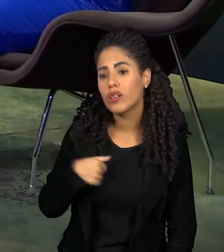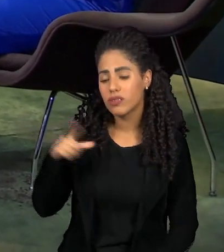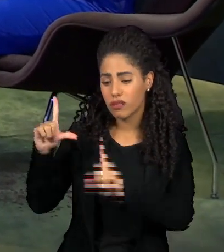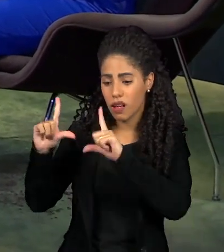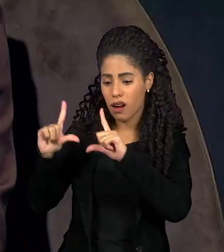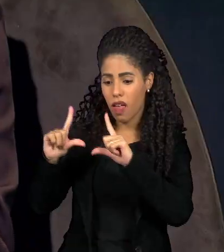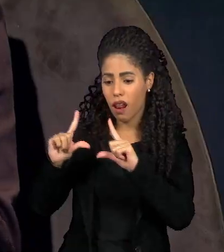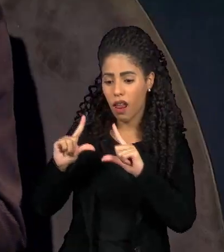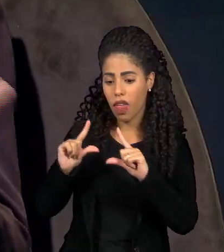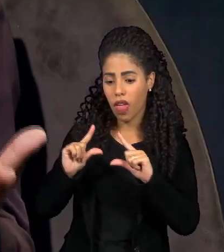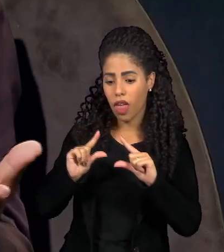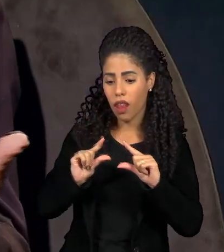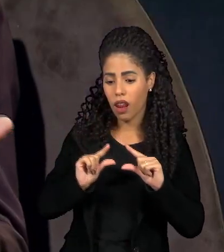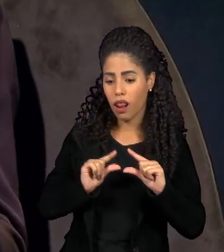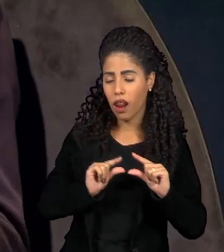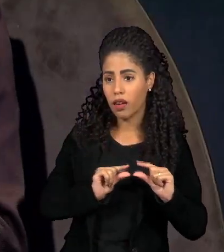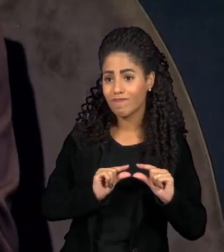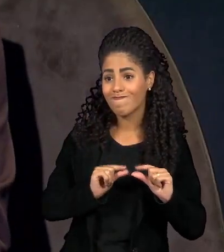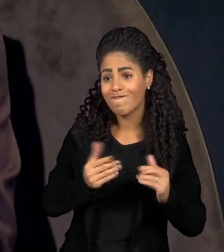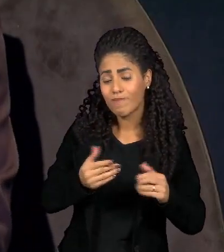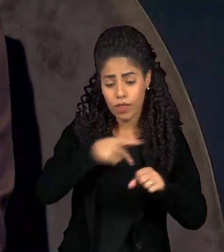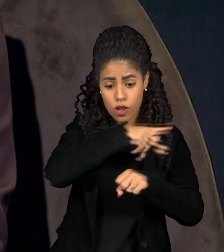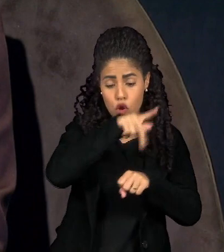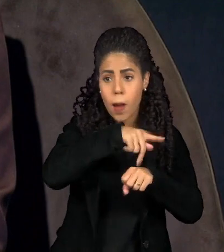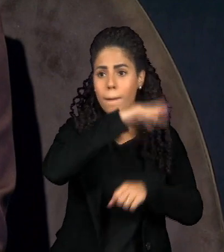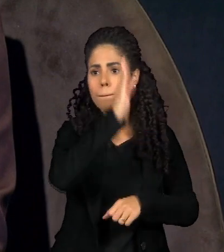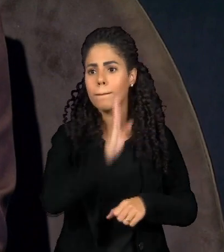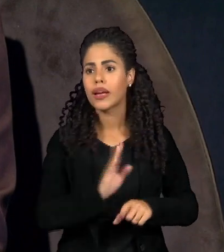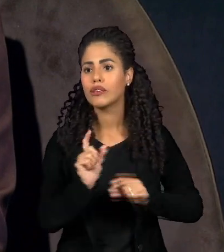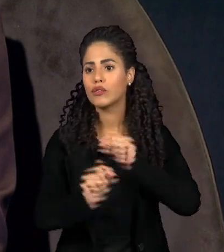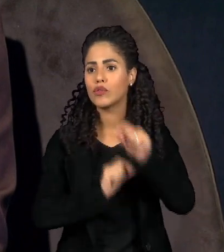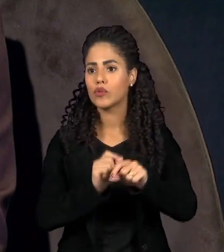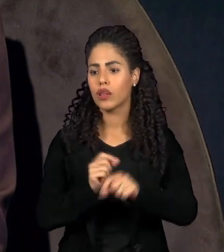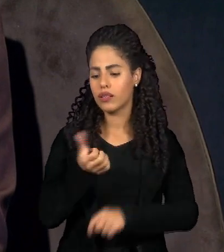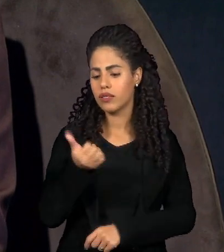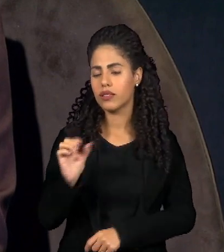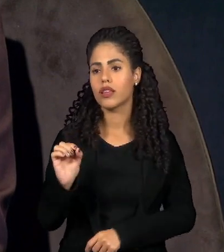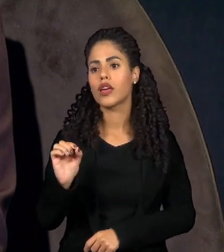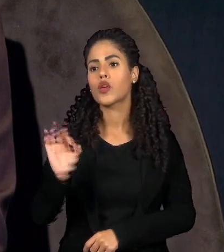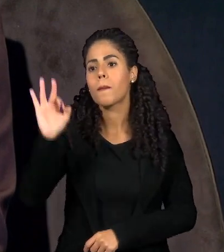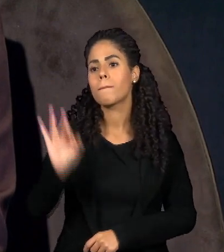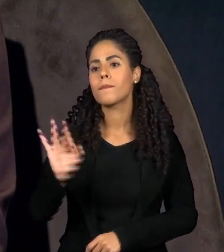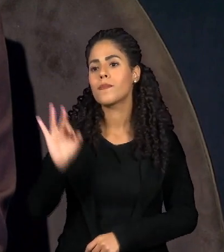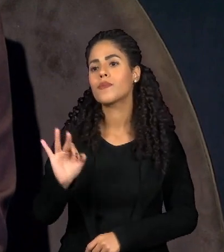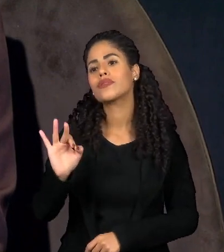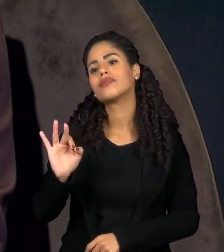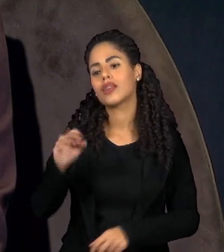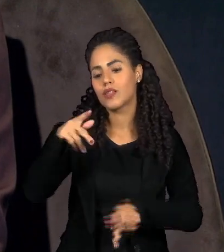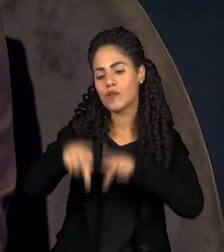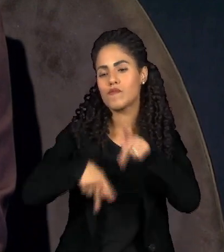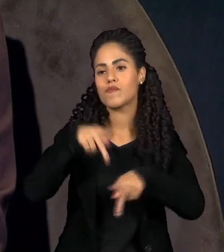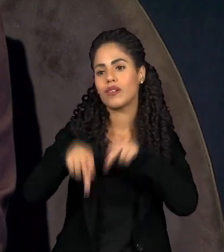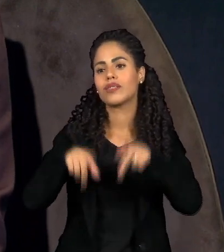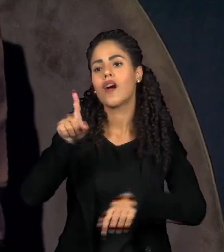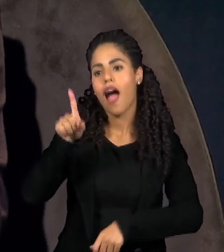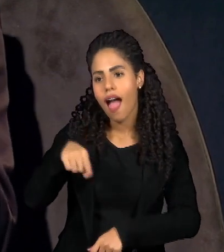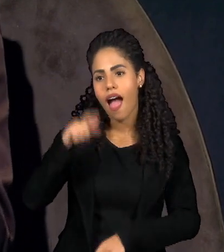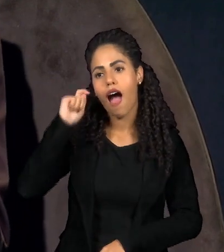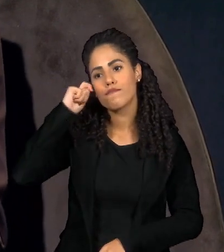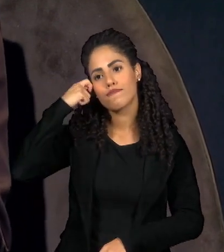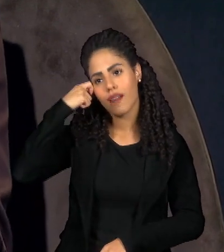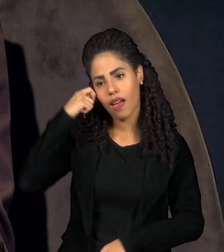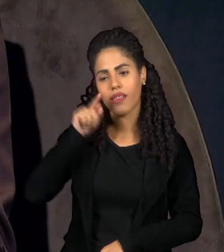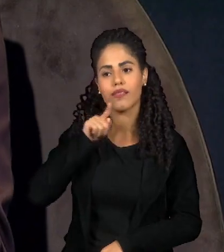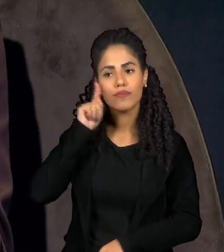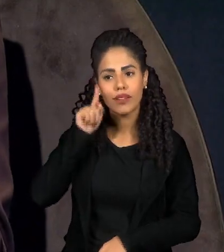bastante. Levando em consideração que o país ele tem mais de 60% da população brasileira ela é negra, esses cargos